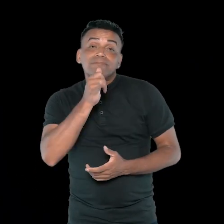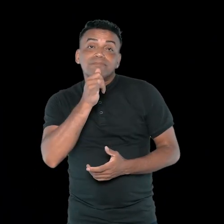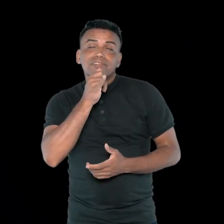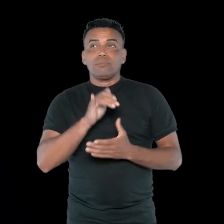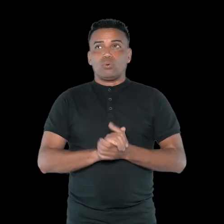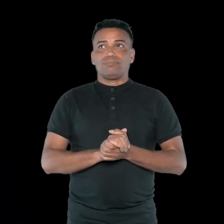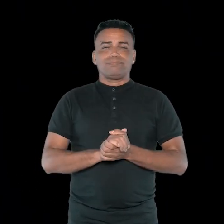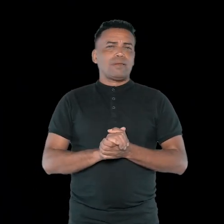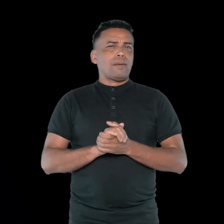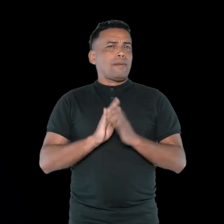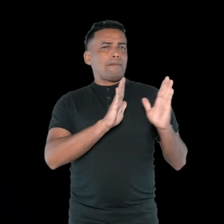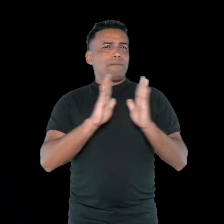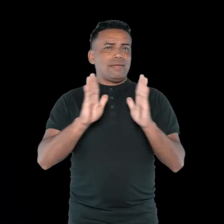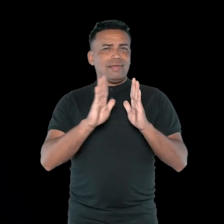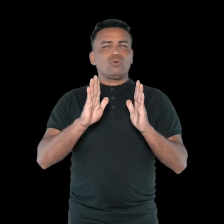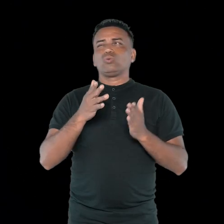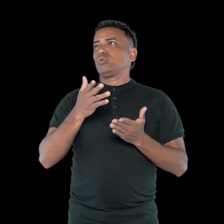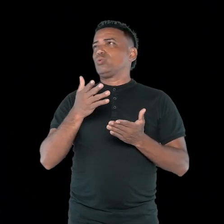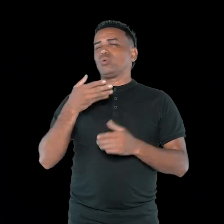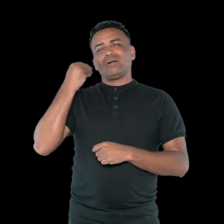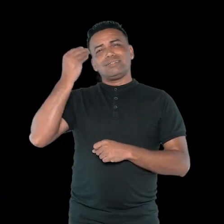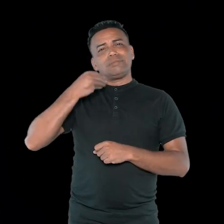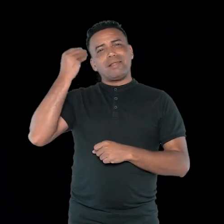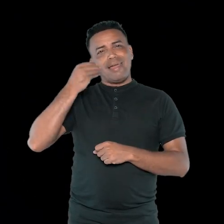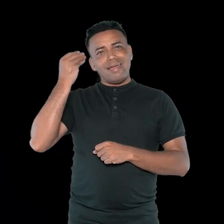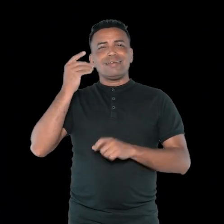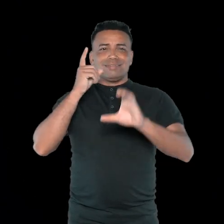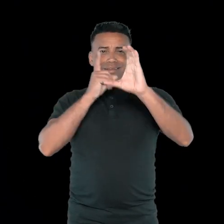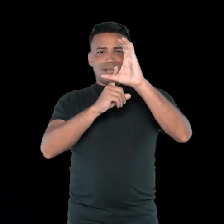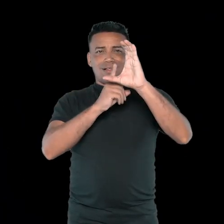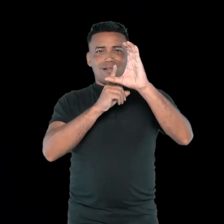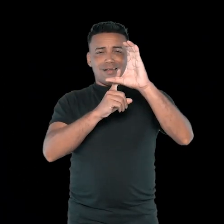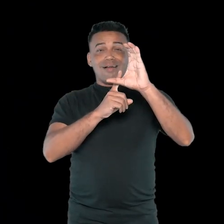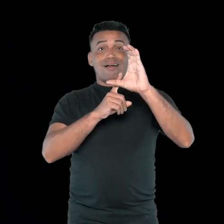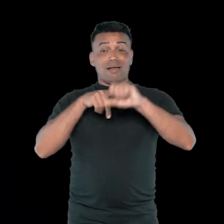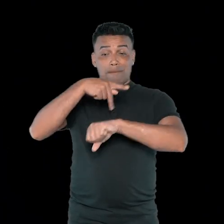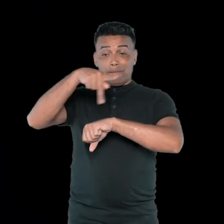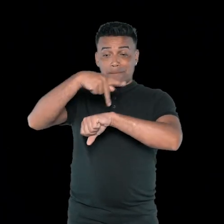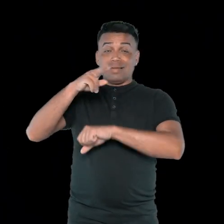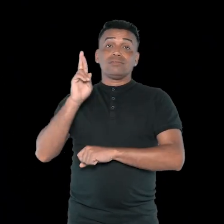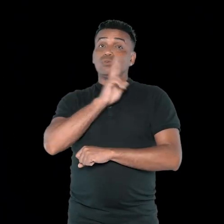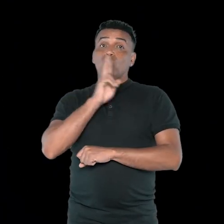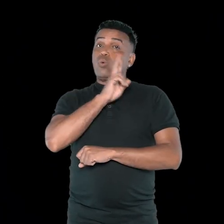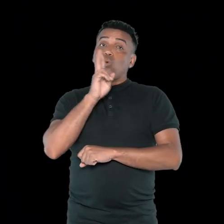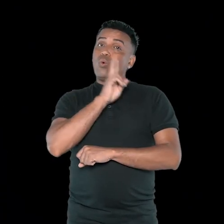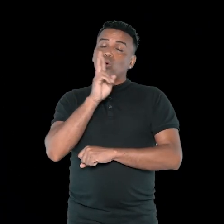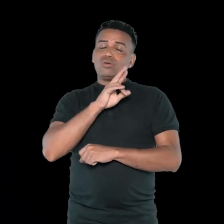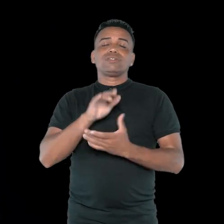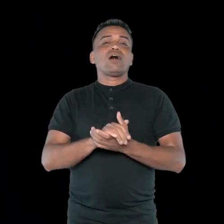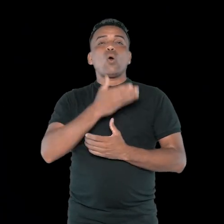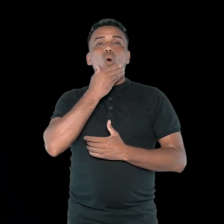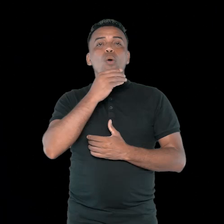época da experiência socialista na Rússia, o Lenin criou uma série